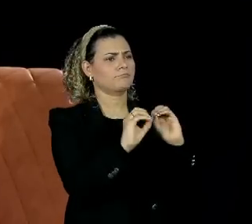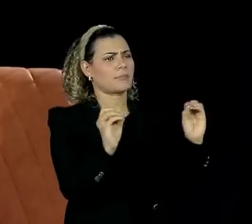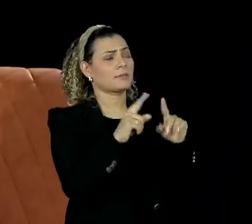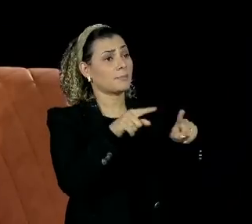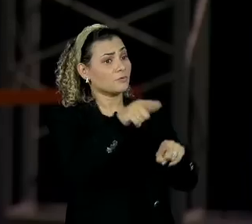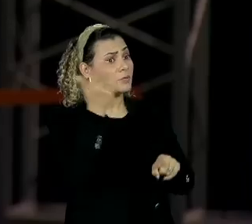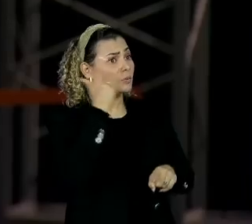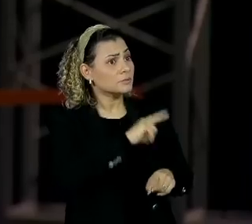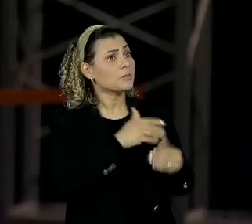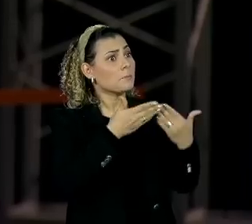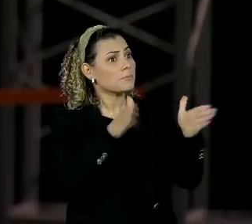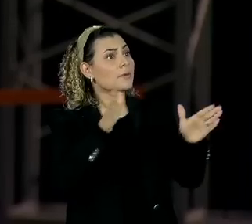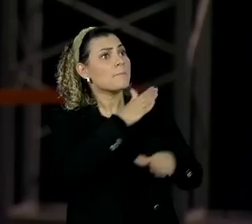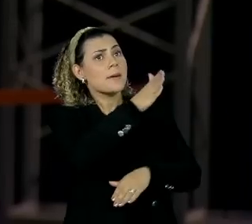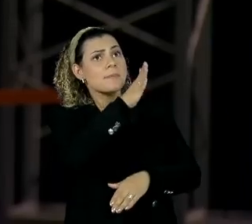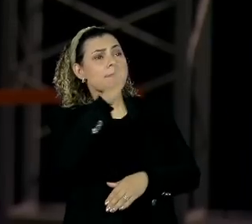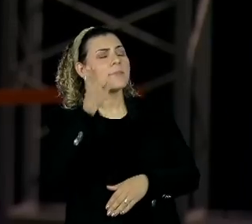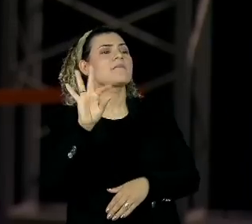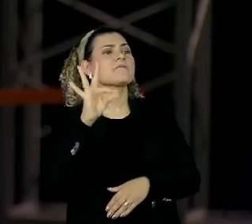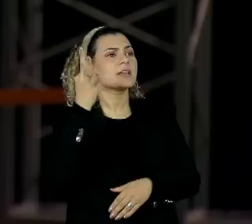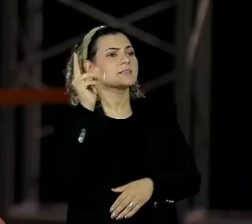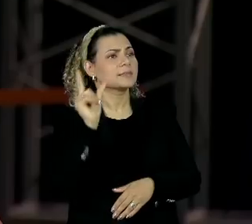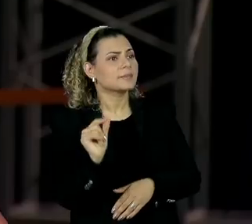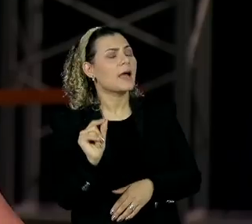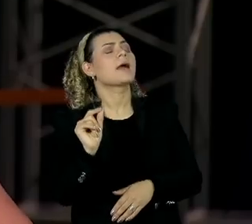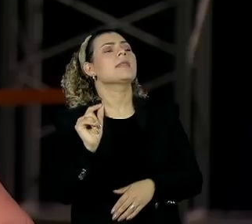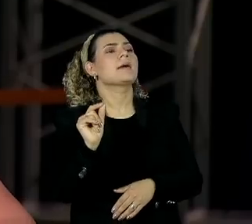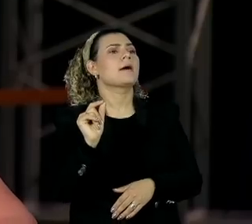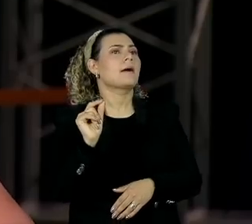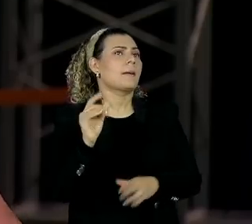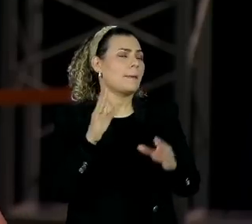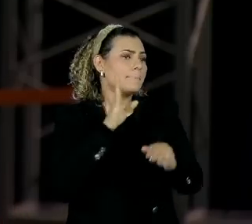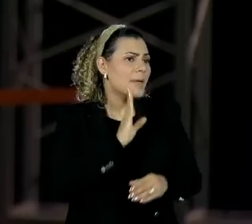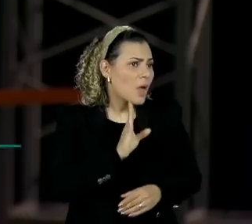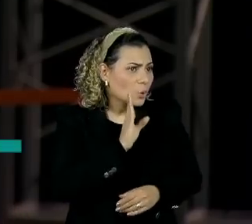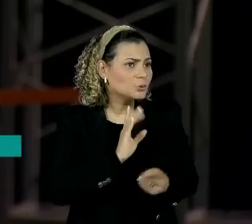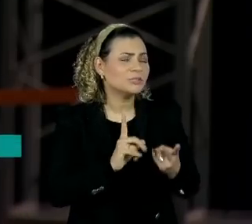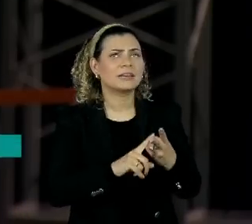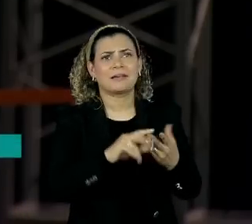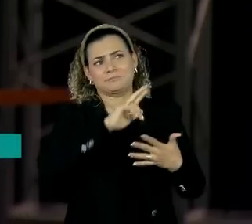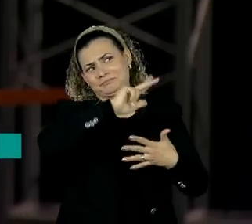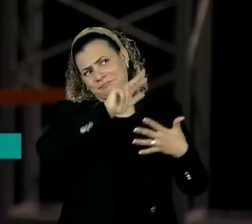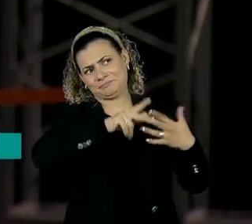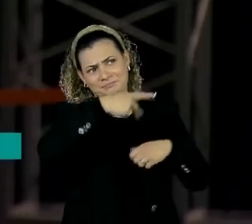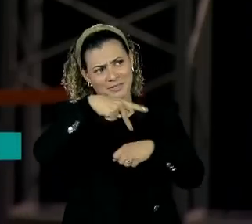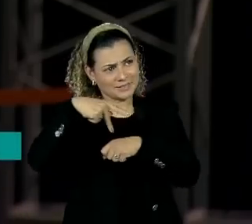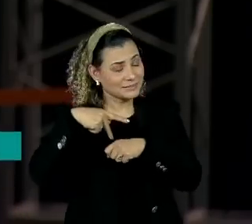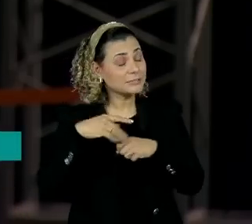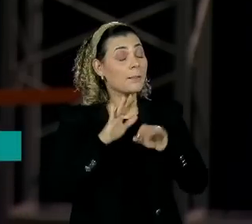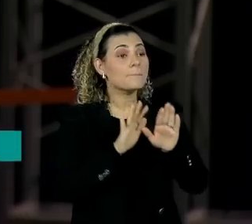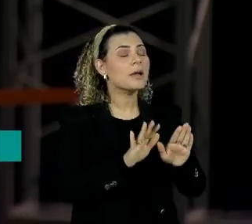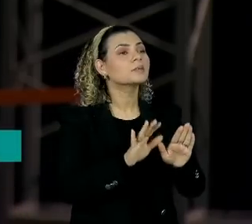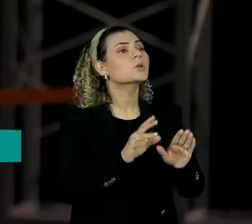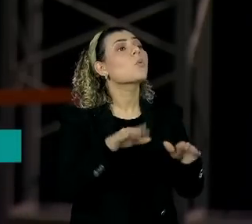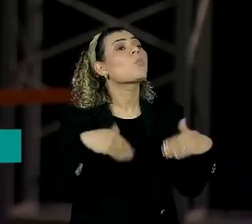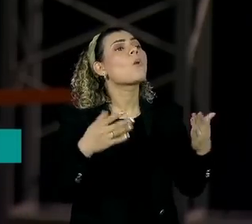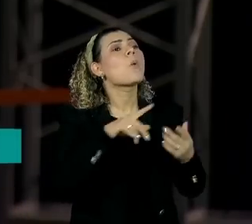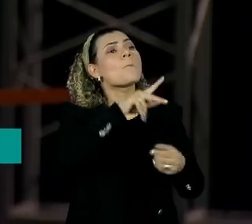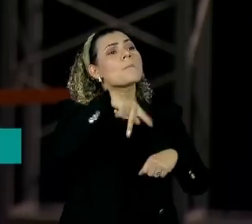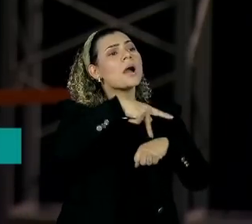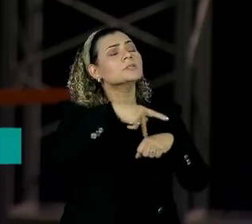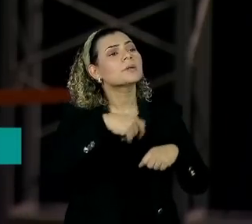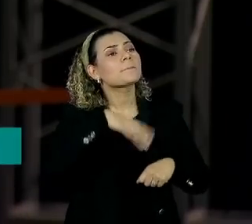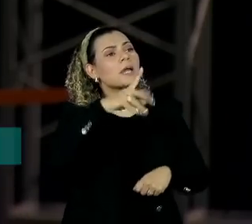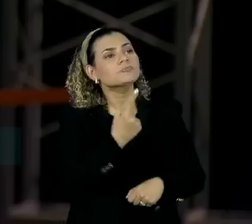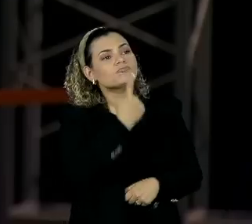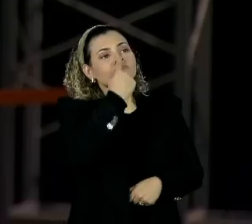fazendo turnês por muitos países, né? França, Itália, Alemanha, Bélgica, enfim, tem uma lista enorme aqui. Mas em que país você